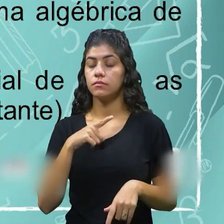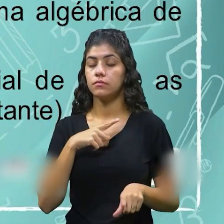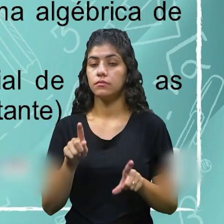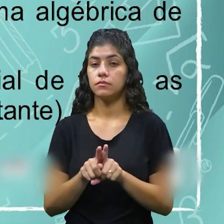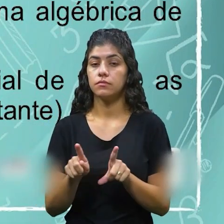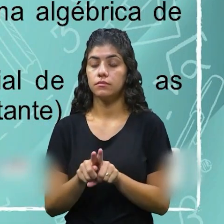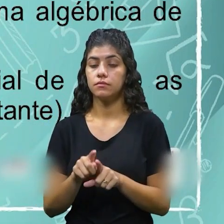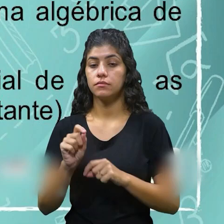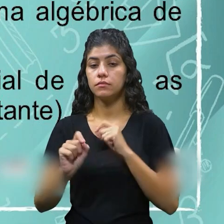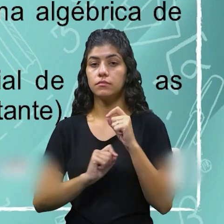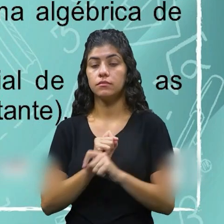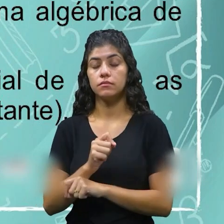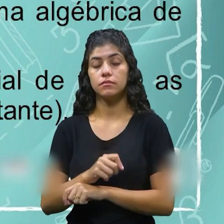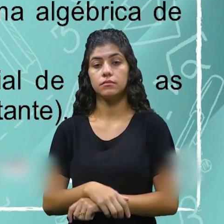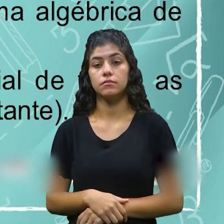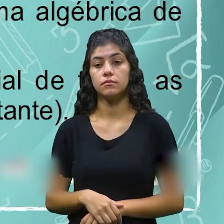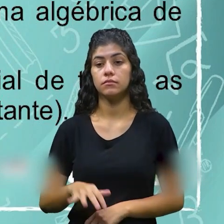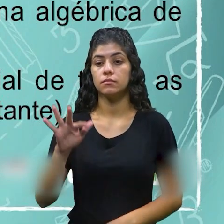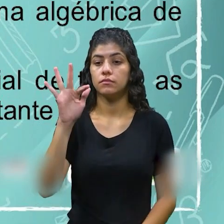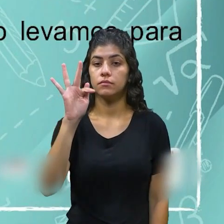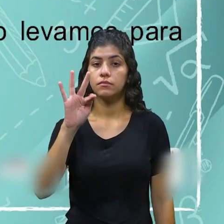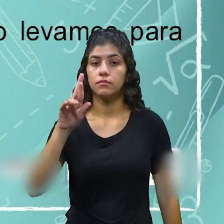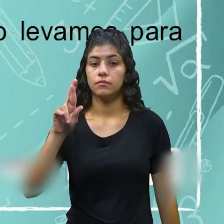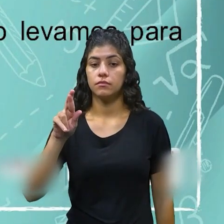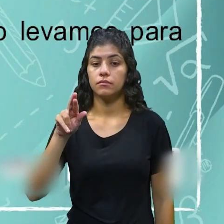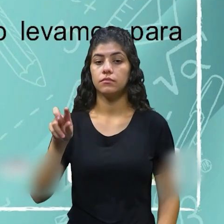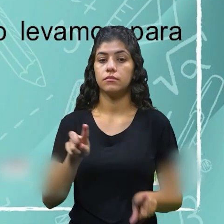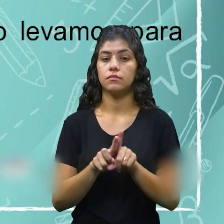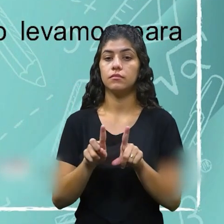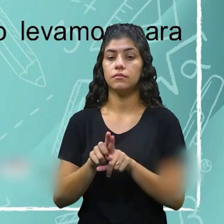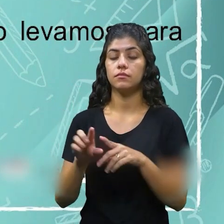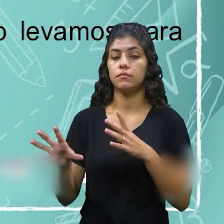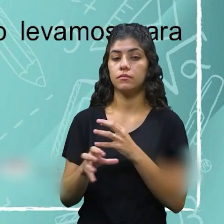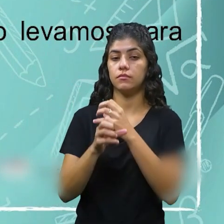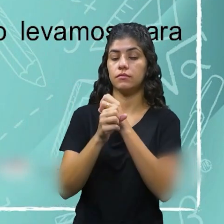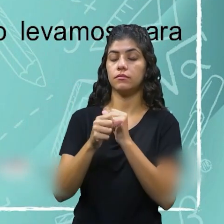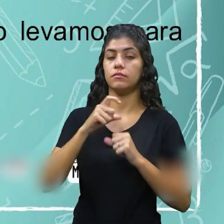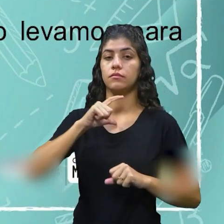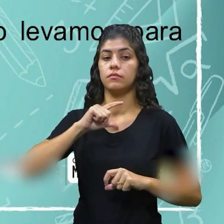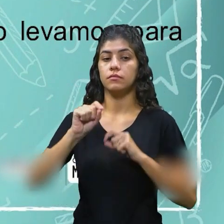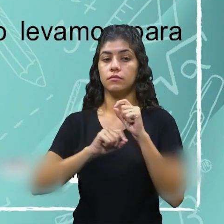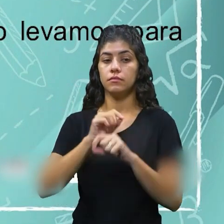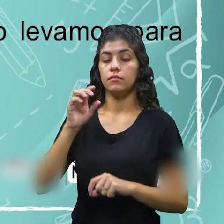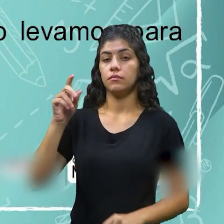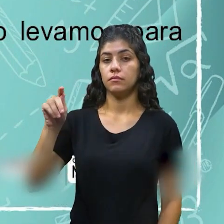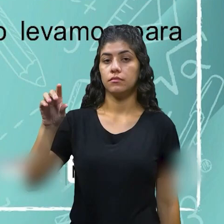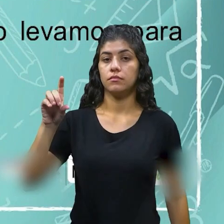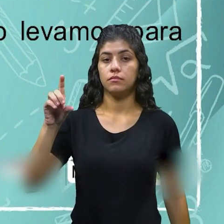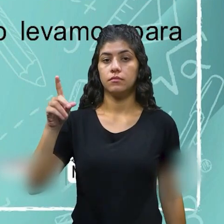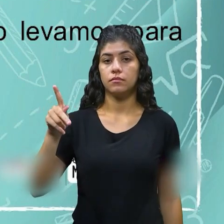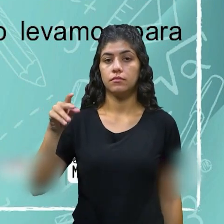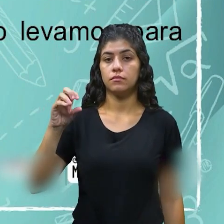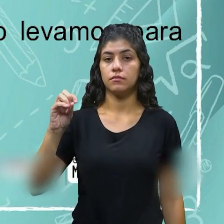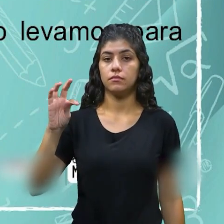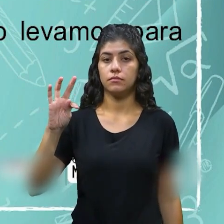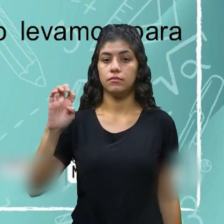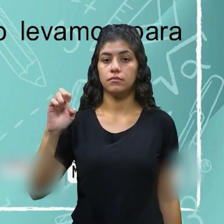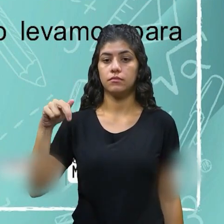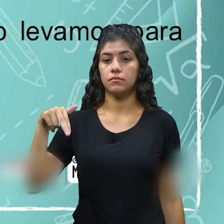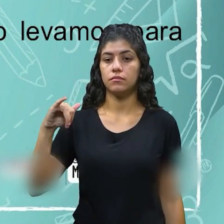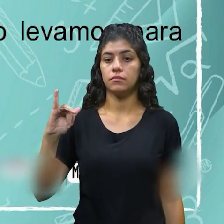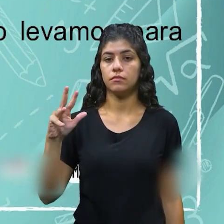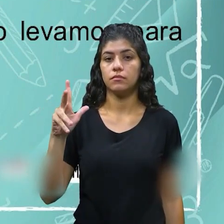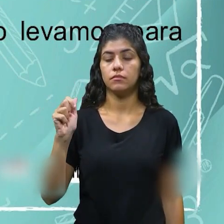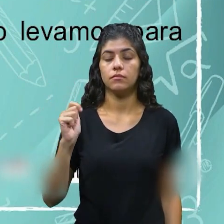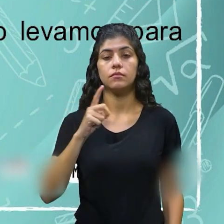A força resultante, FR. E aí, aliado à força, a gente também trata de potência. A definição de